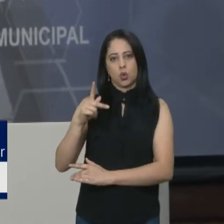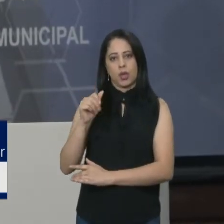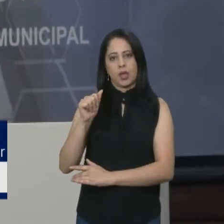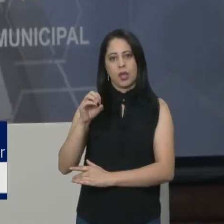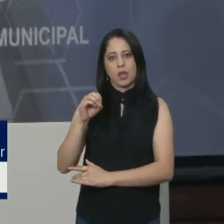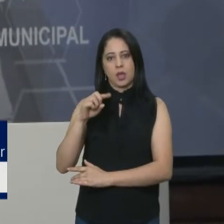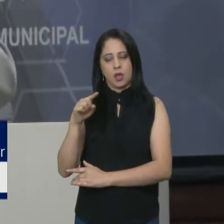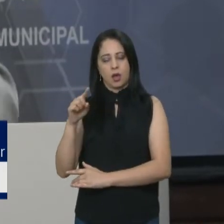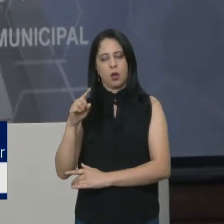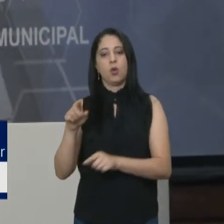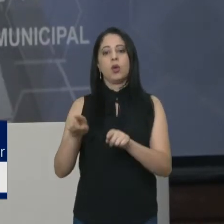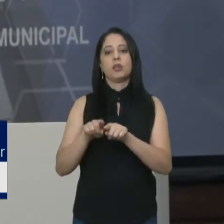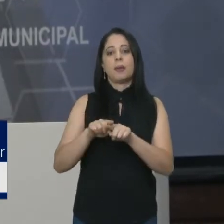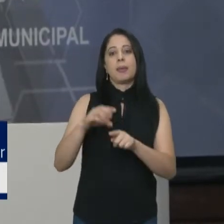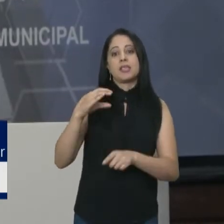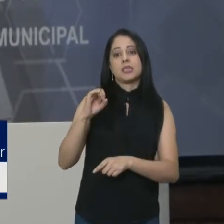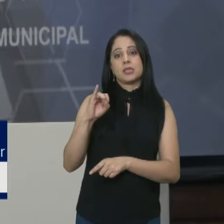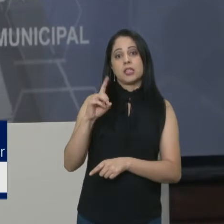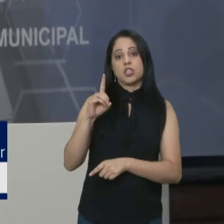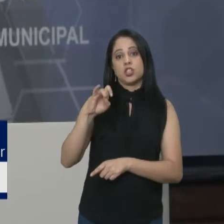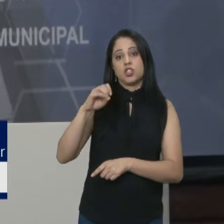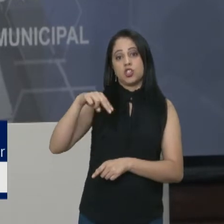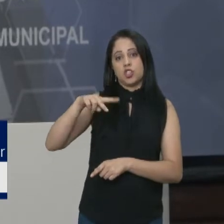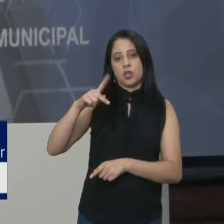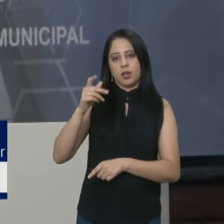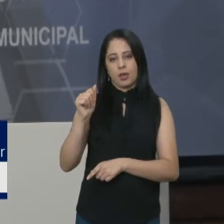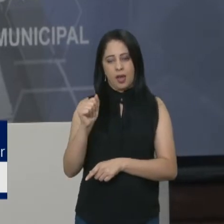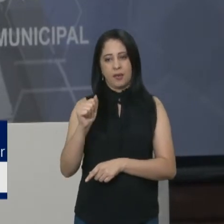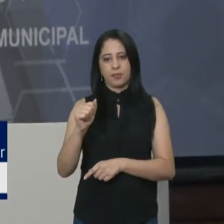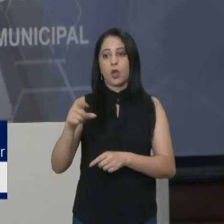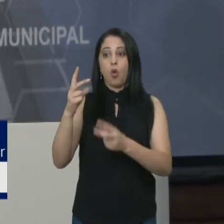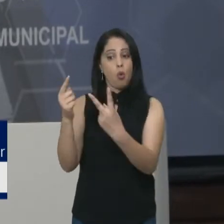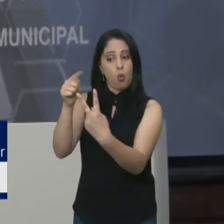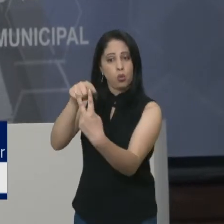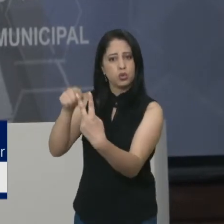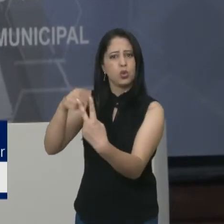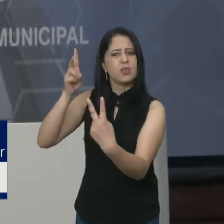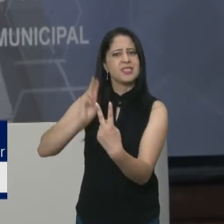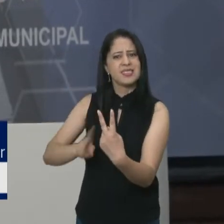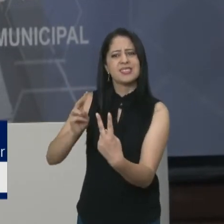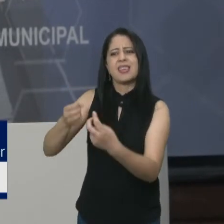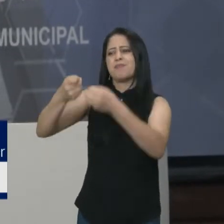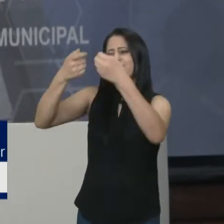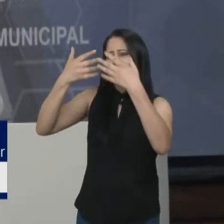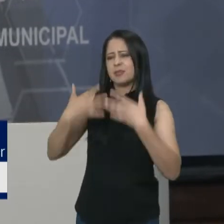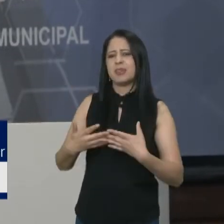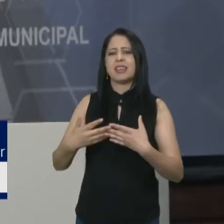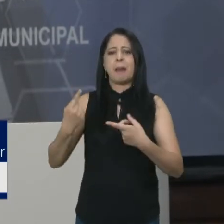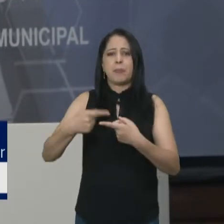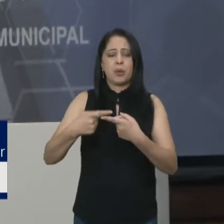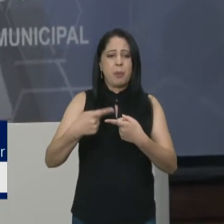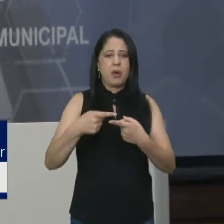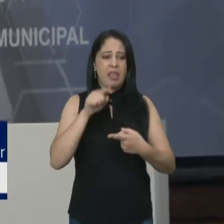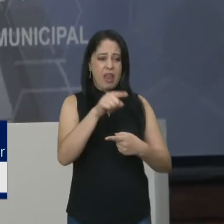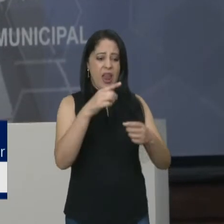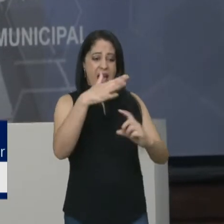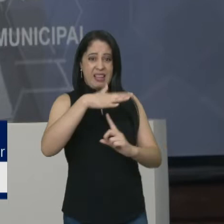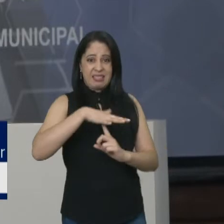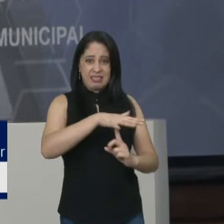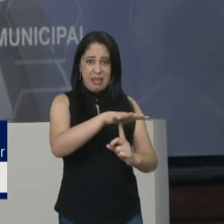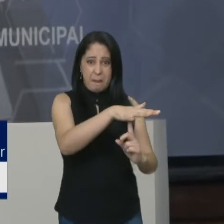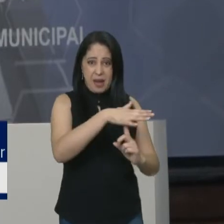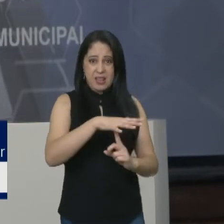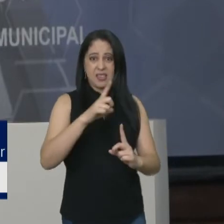têm sempre falado comigo sobre essa praça, Luiz Vaz de Camões, onde ela é frequentada por muitas crianças,